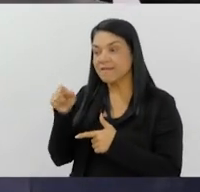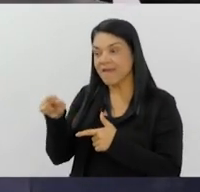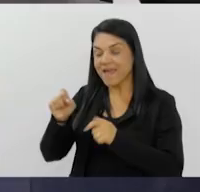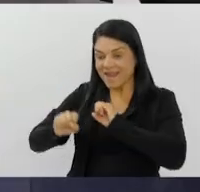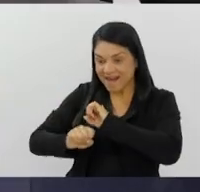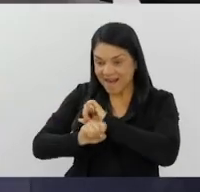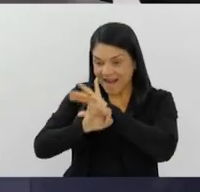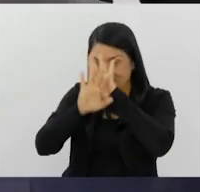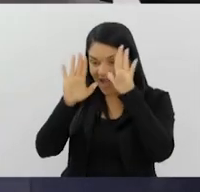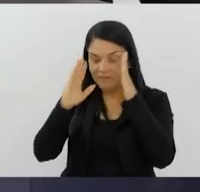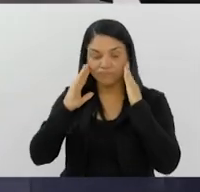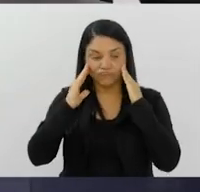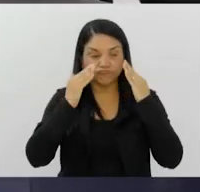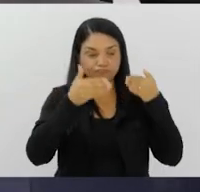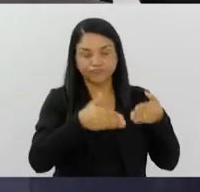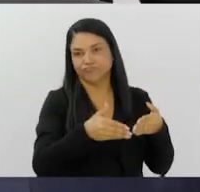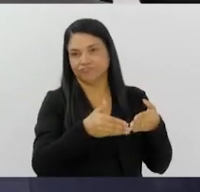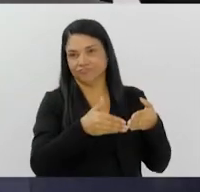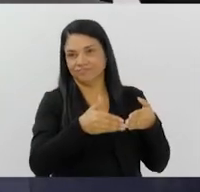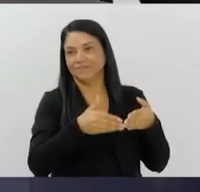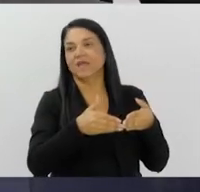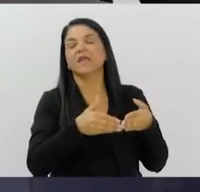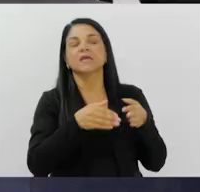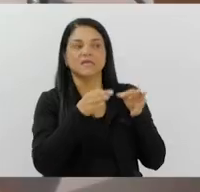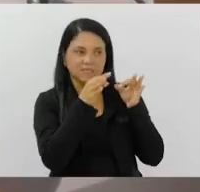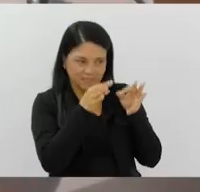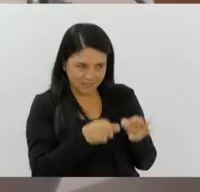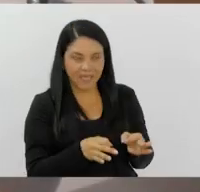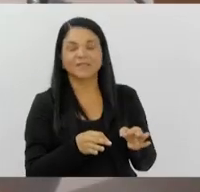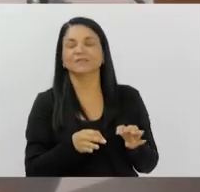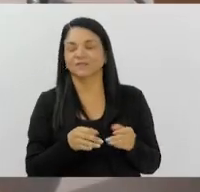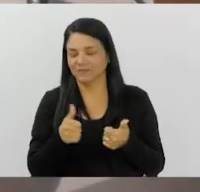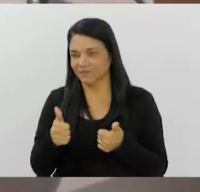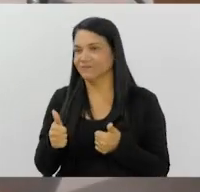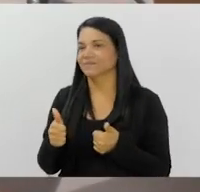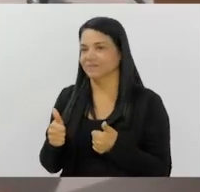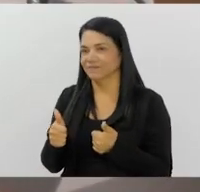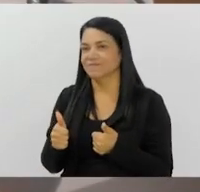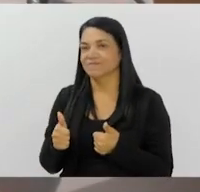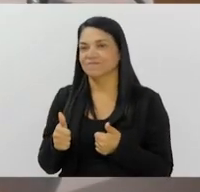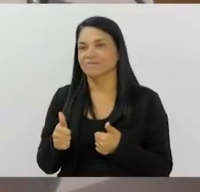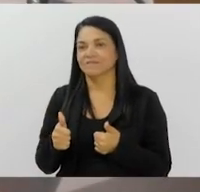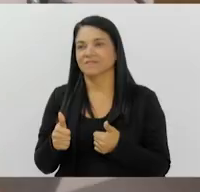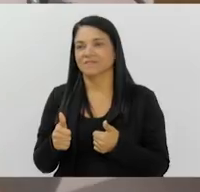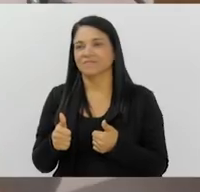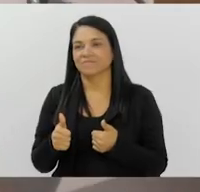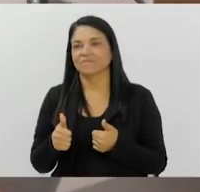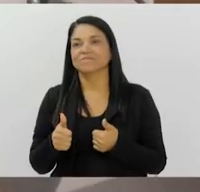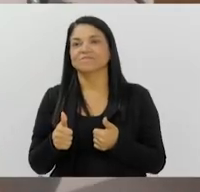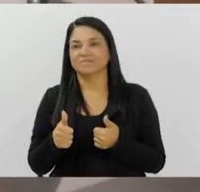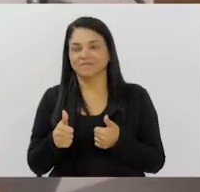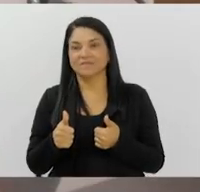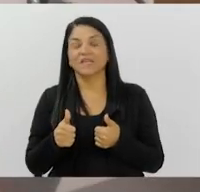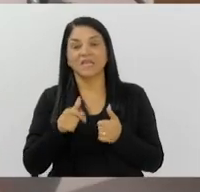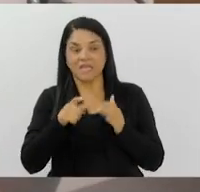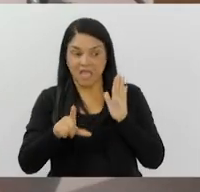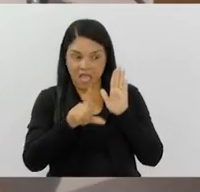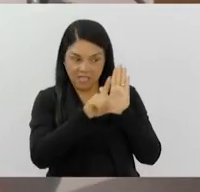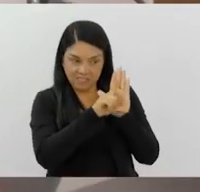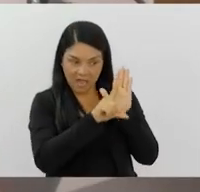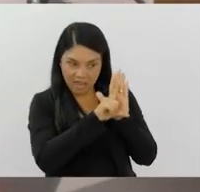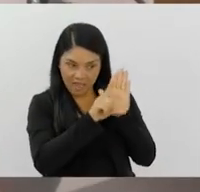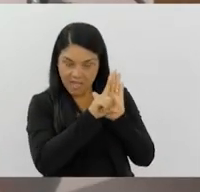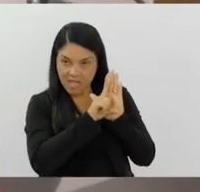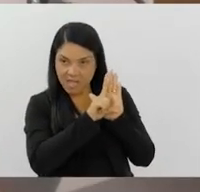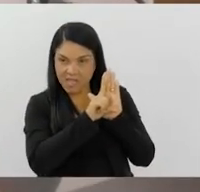exclusivamente para esse fim é isso exato nesse assim com relação ao o essa lei ISO